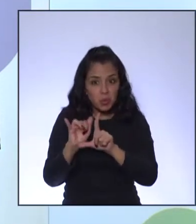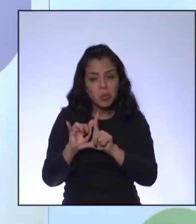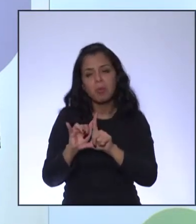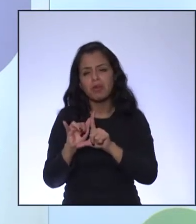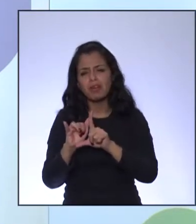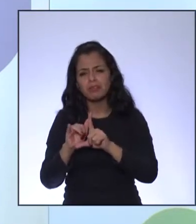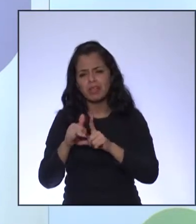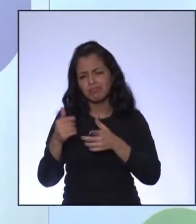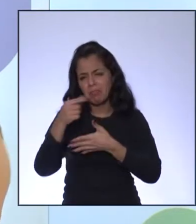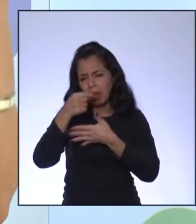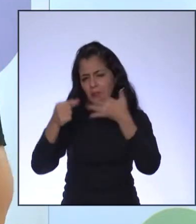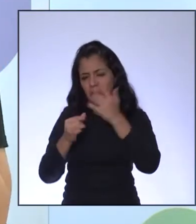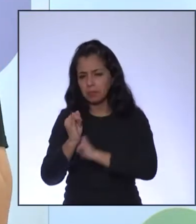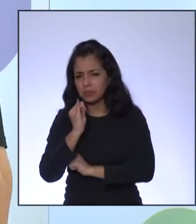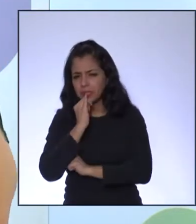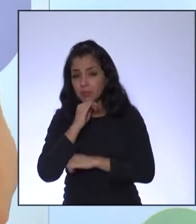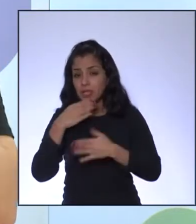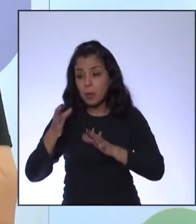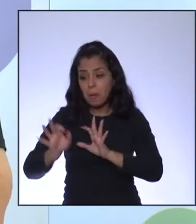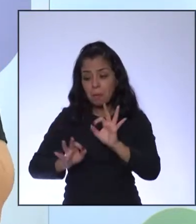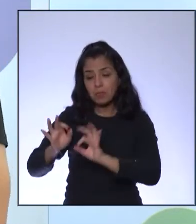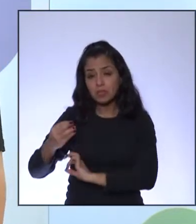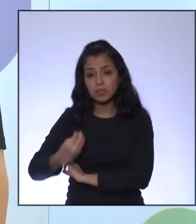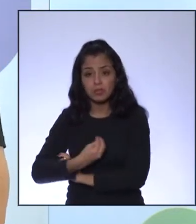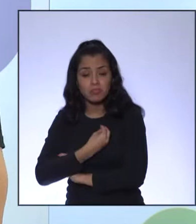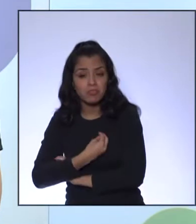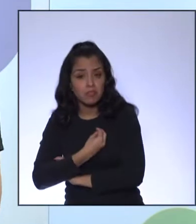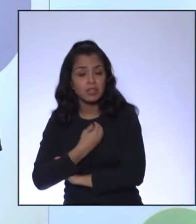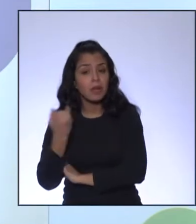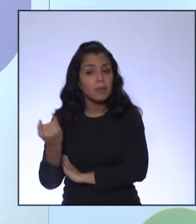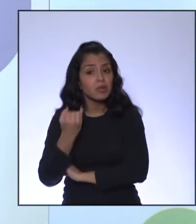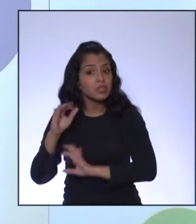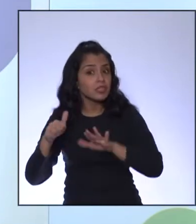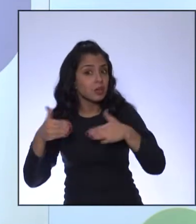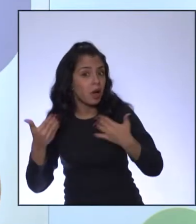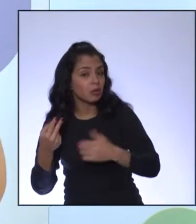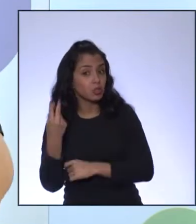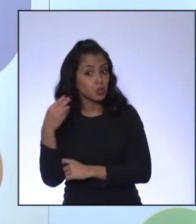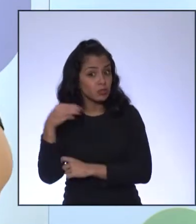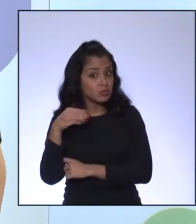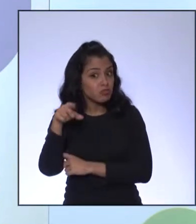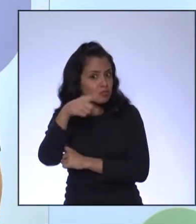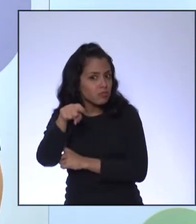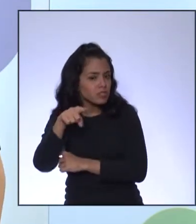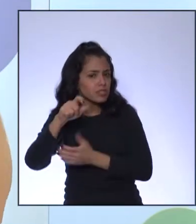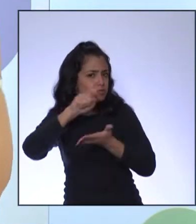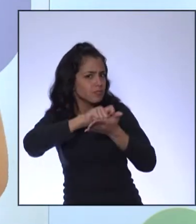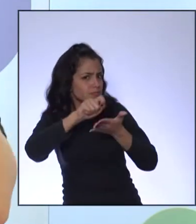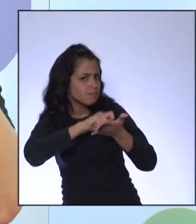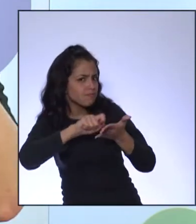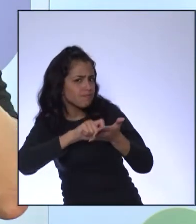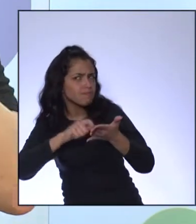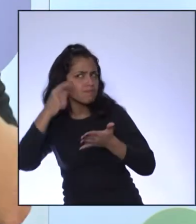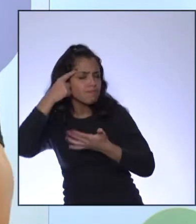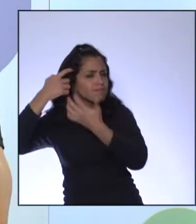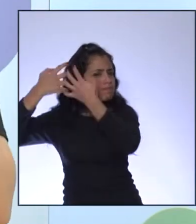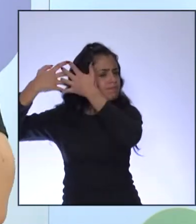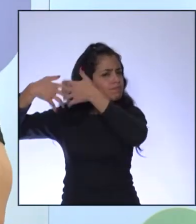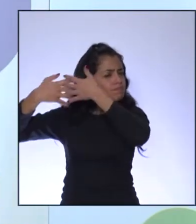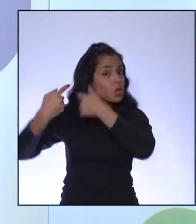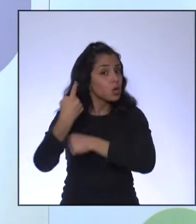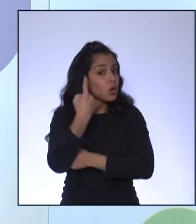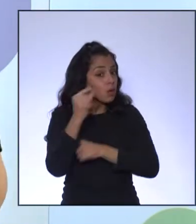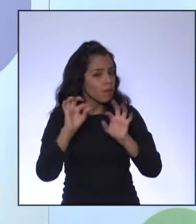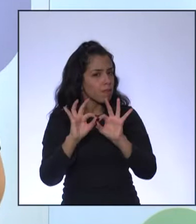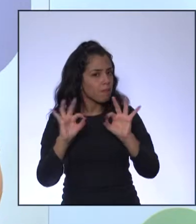qual que é a importância do projeto de vida? Vou dar 2 minutinhos para vocês escreverem, com uma frase,